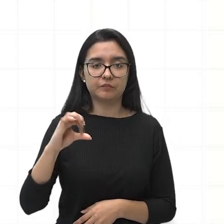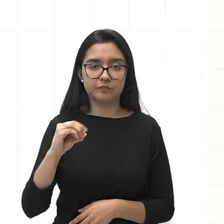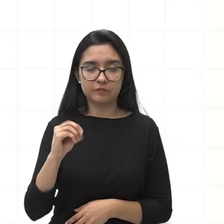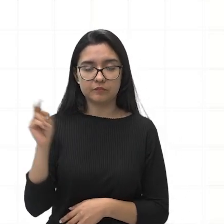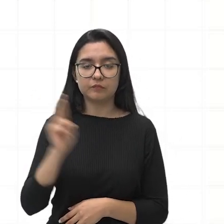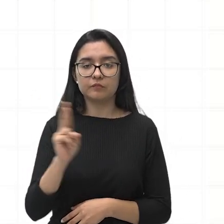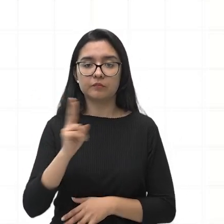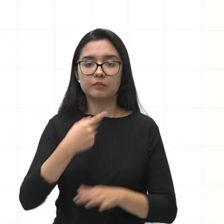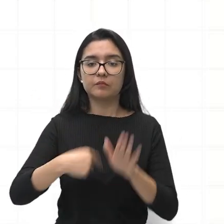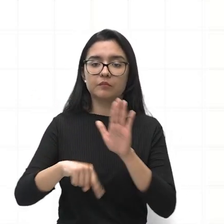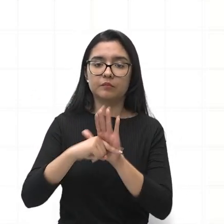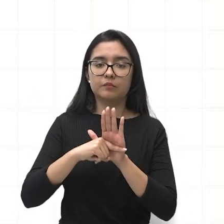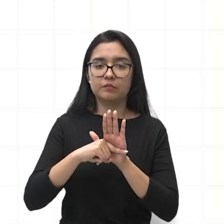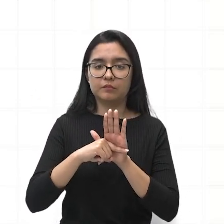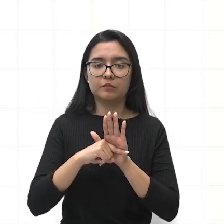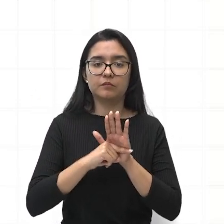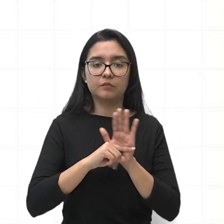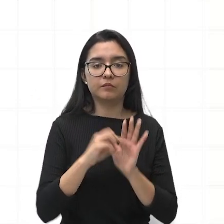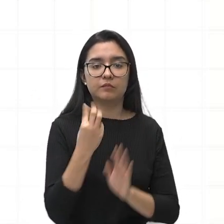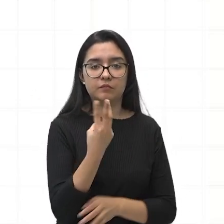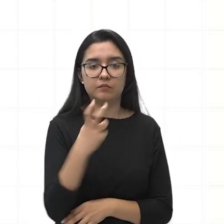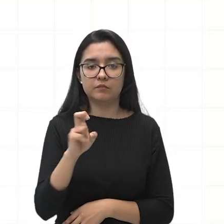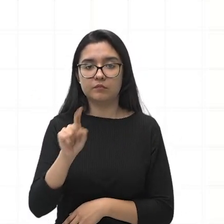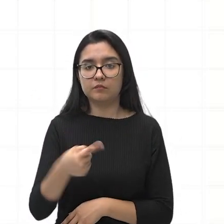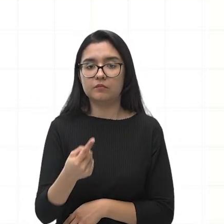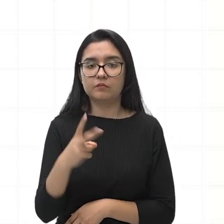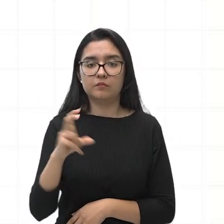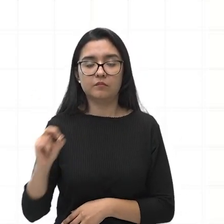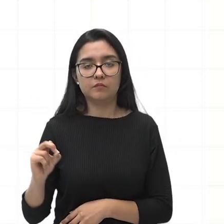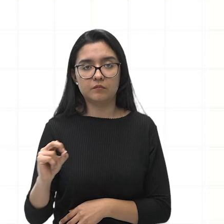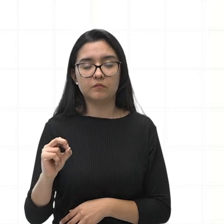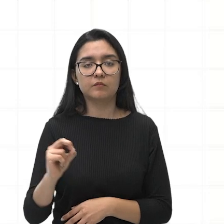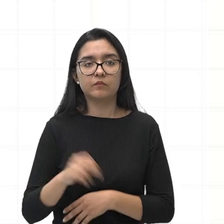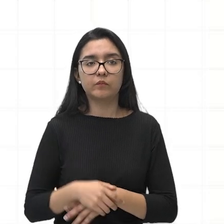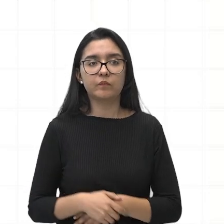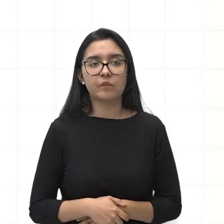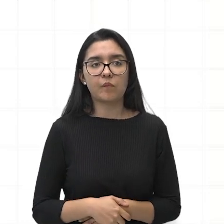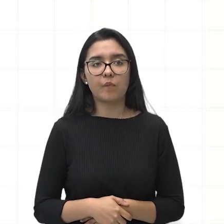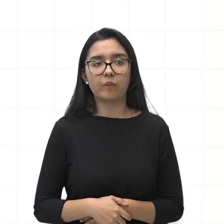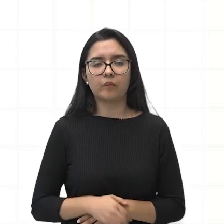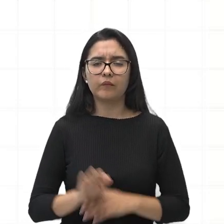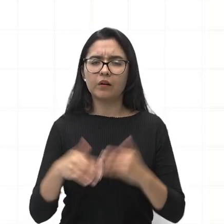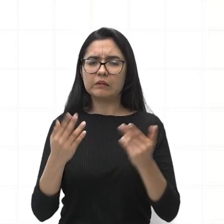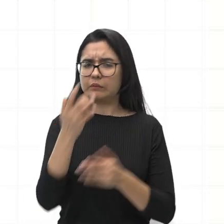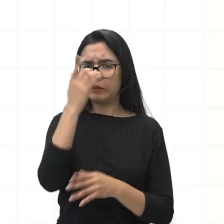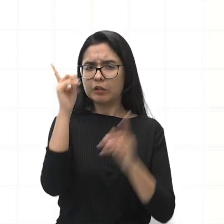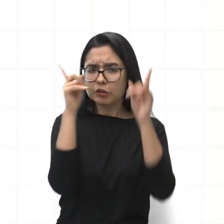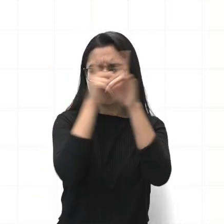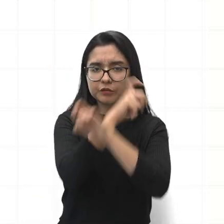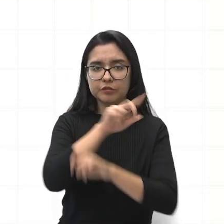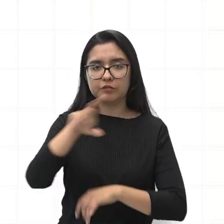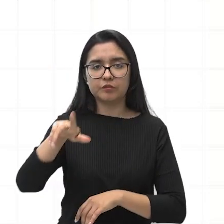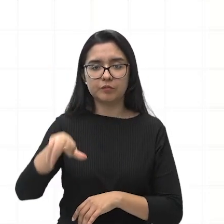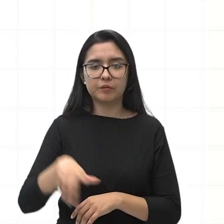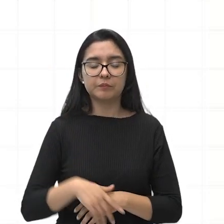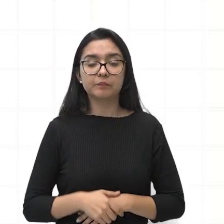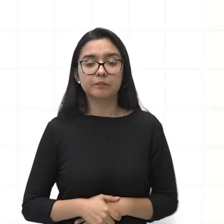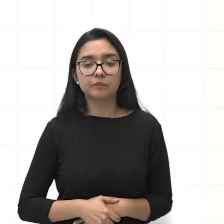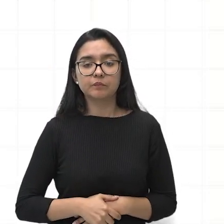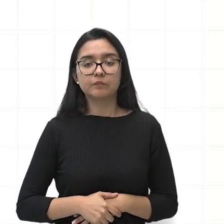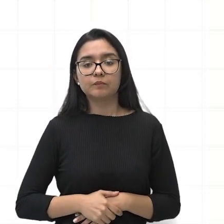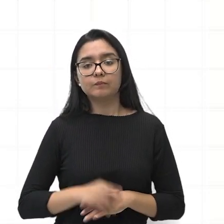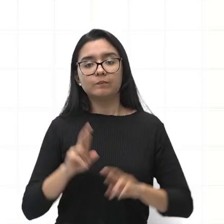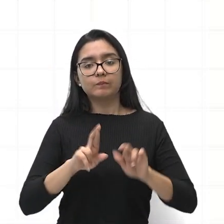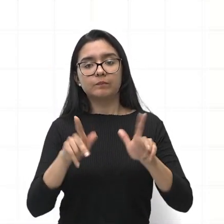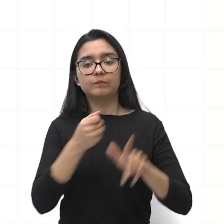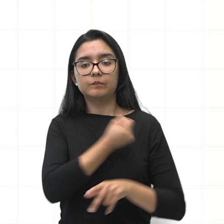38,90 menos R$ 35,50. Pessoal, isso daqui não tem segredo, é uma diferença entre números decimais.